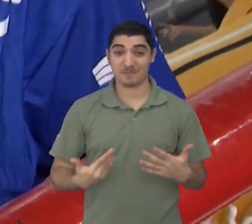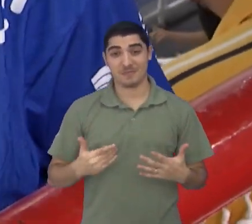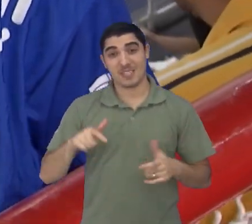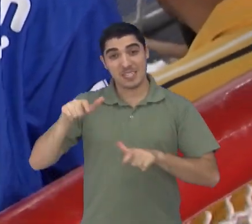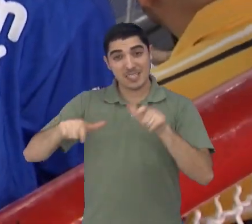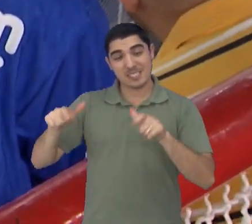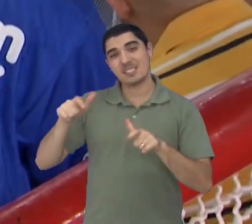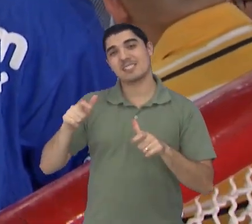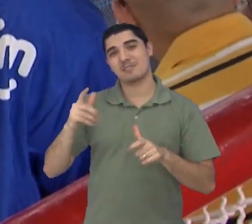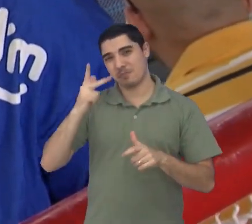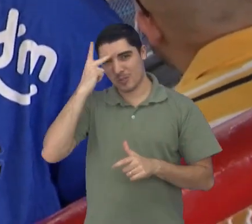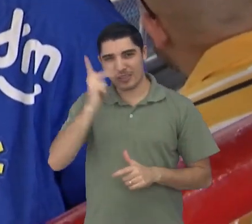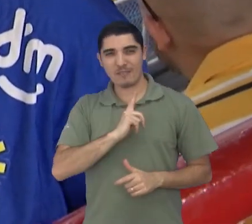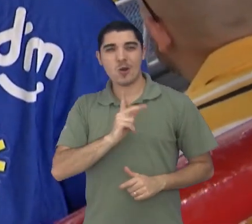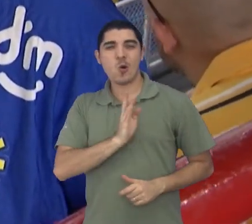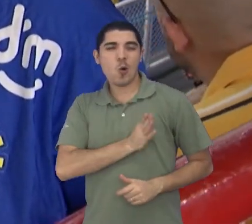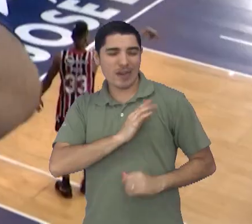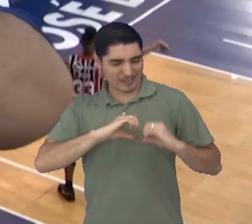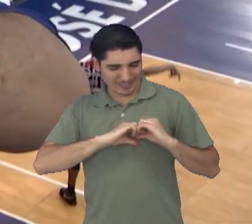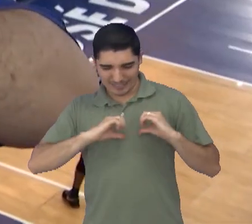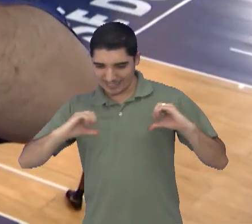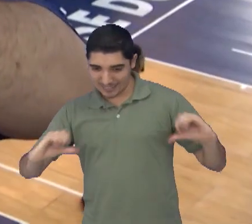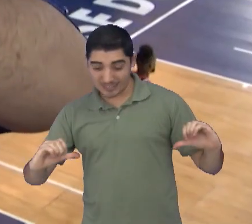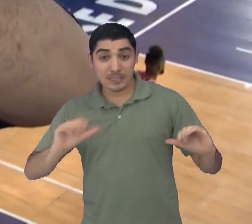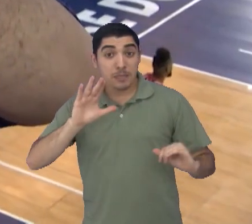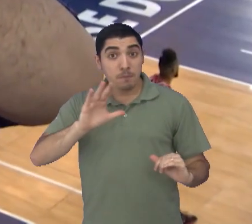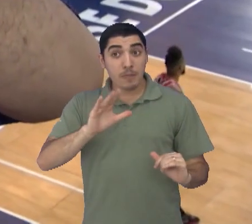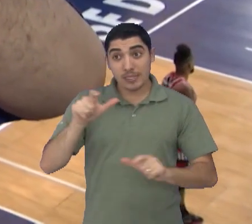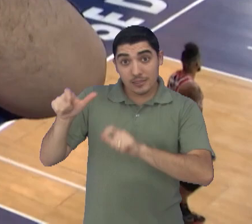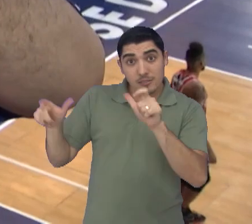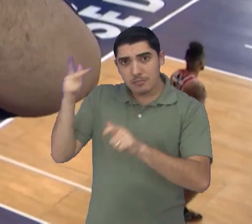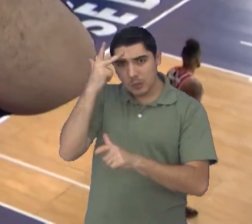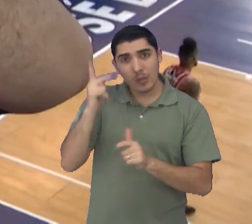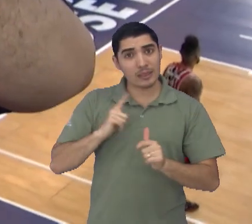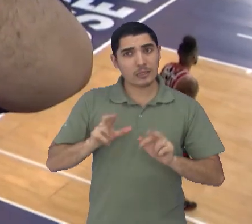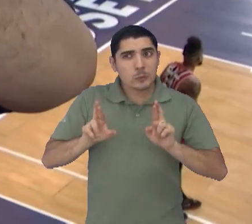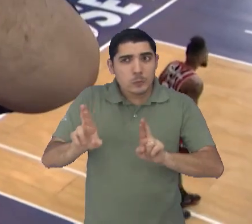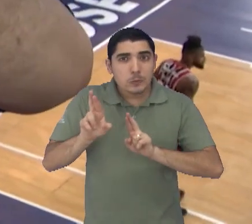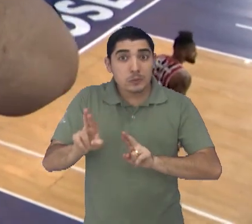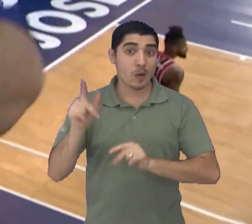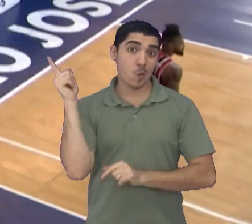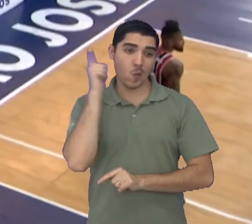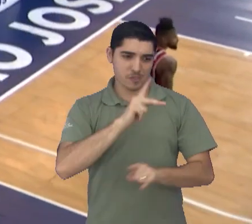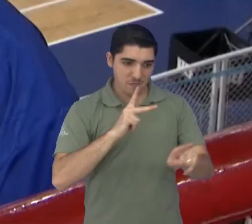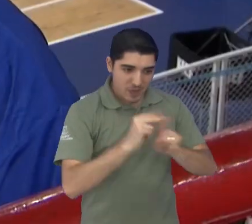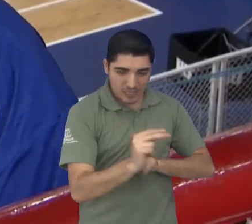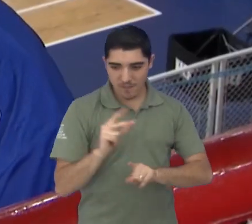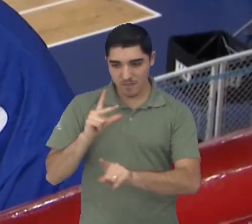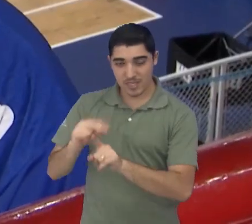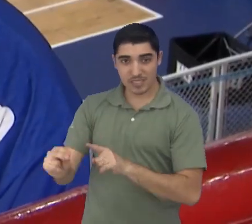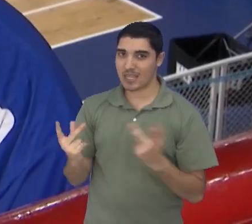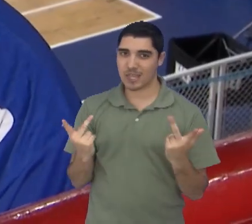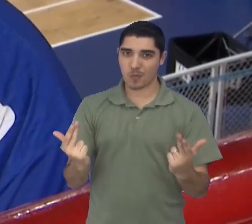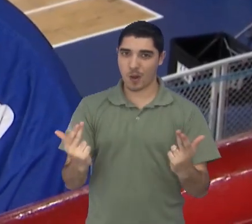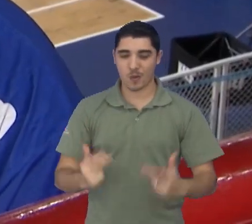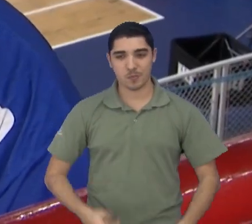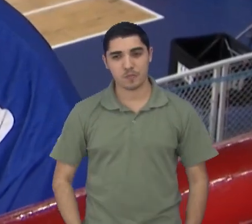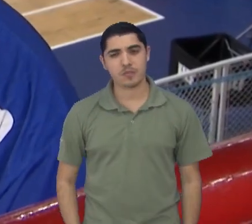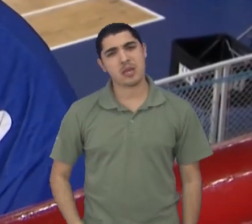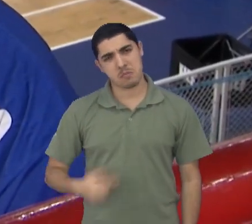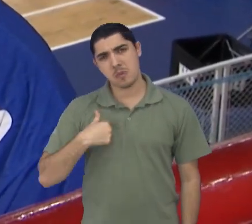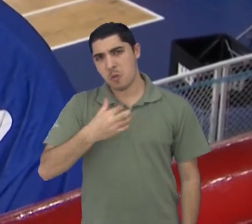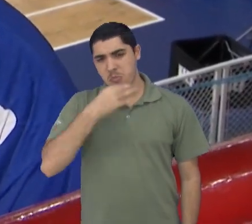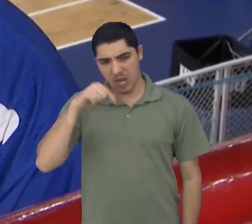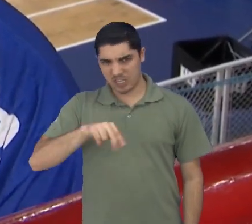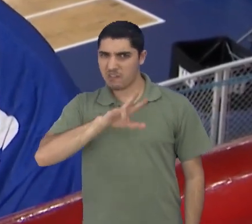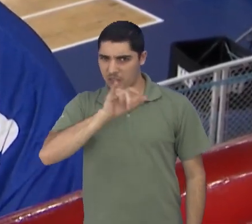praças esportivas ou não, o otimismo na vitória, tanto no basquete quanto no futebol, era o mesmo. Aqui eu acho que vai ser um jogo